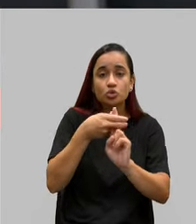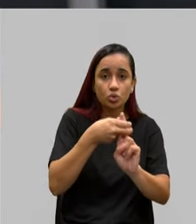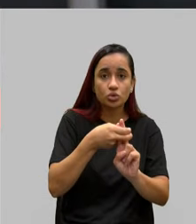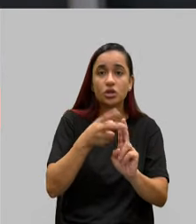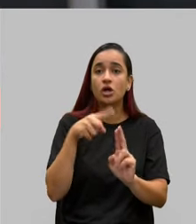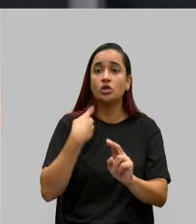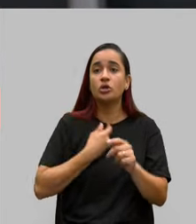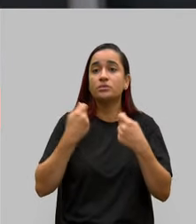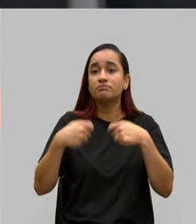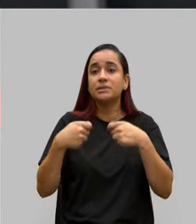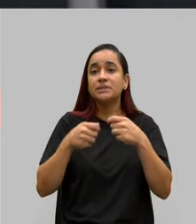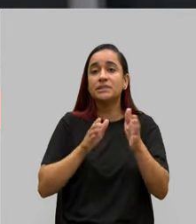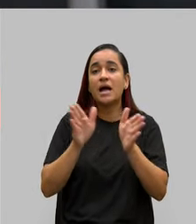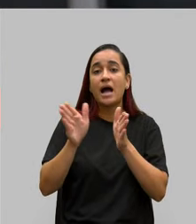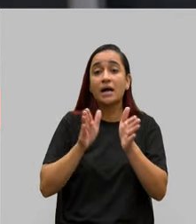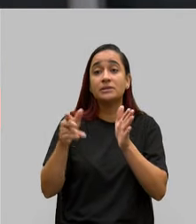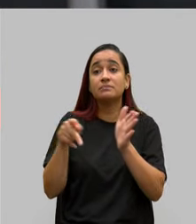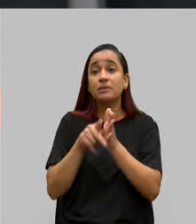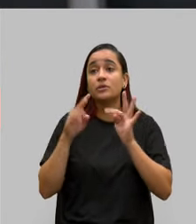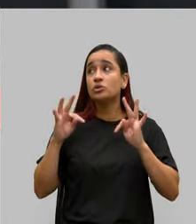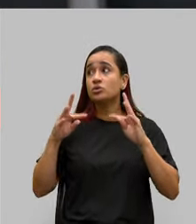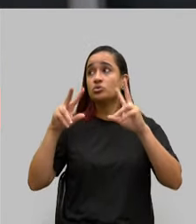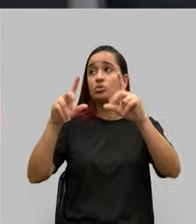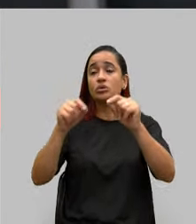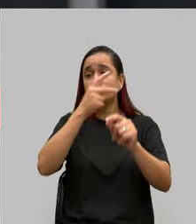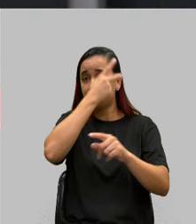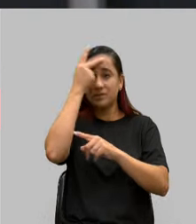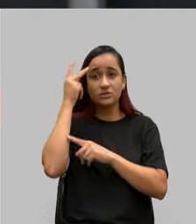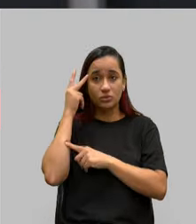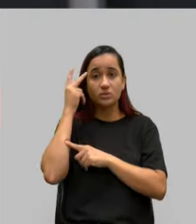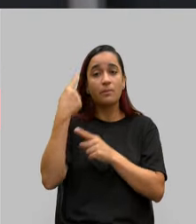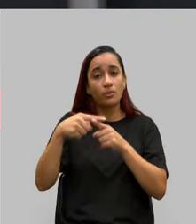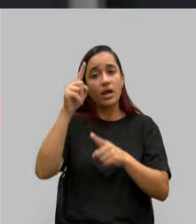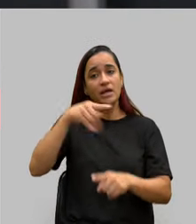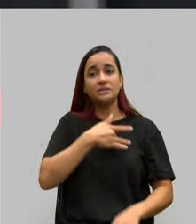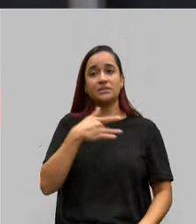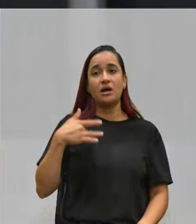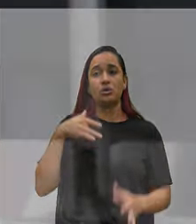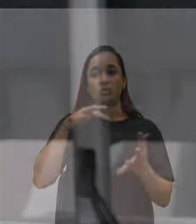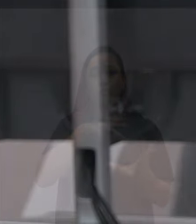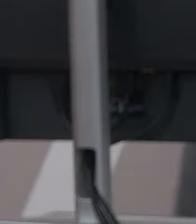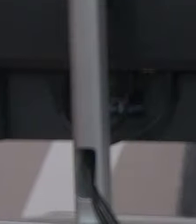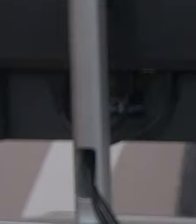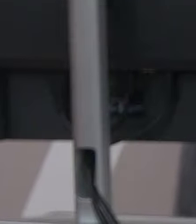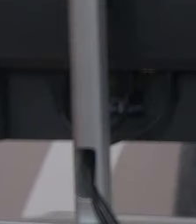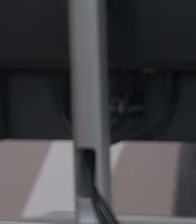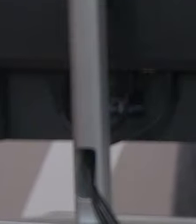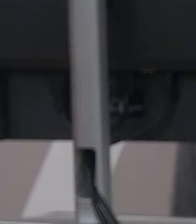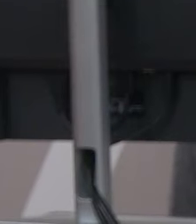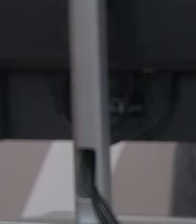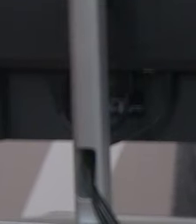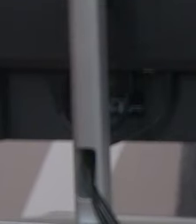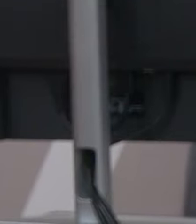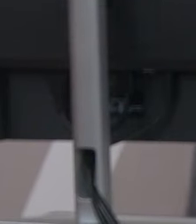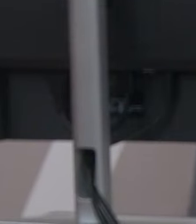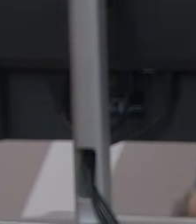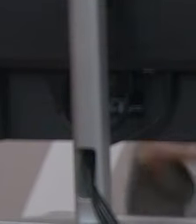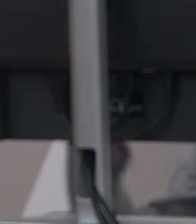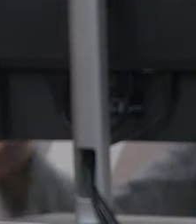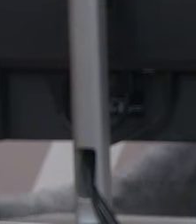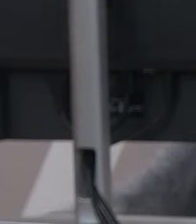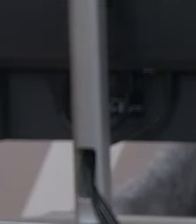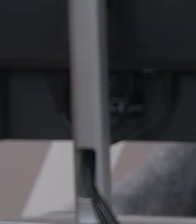pessoas porque a saúde É de acesso Universal então a gente nós temos hoje pessoas idosas tá